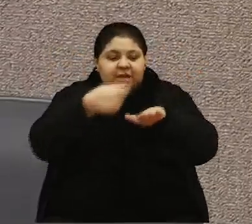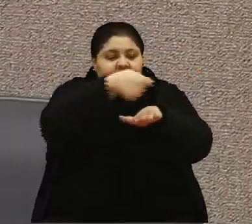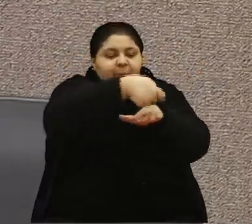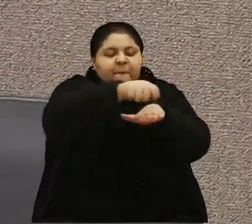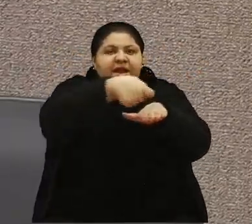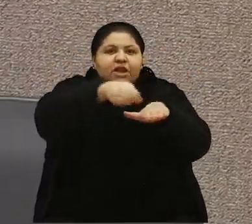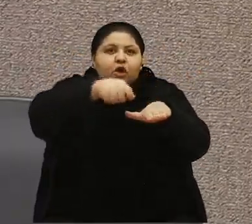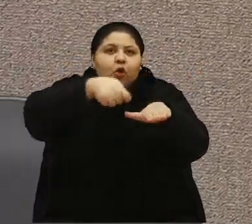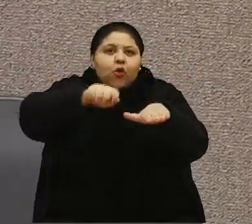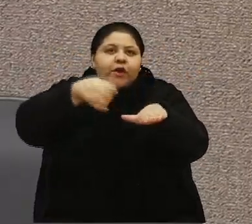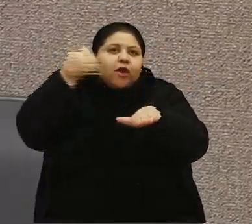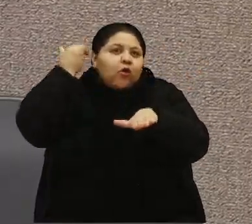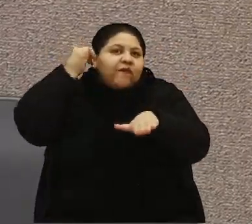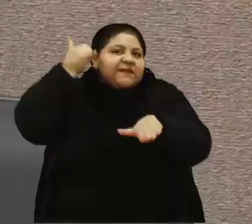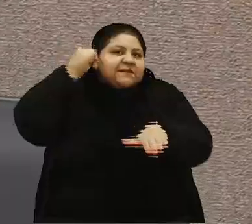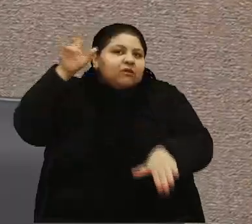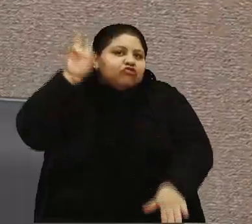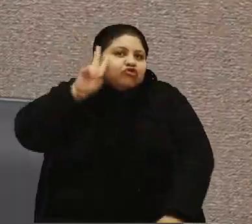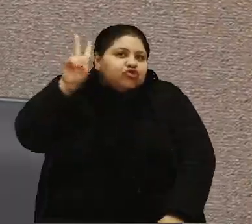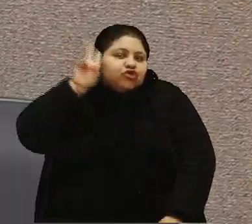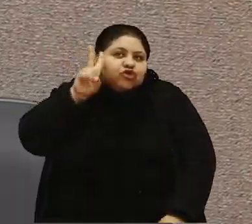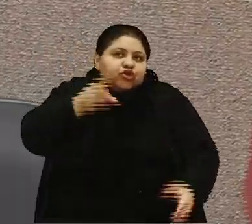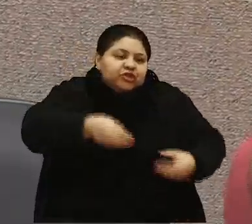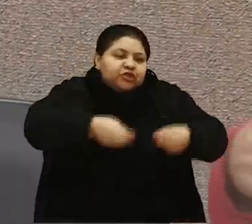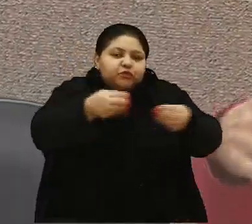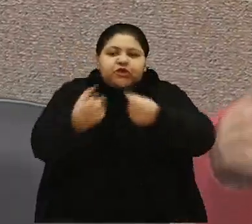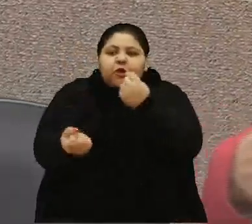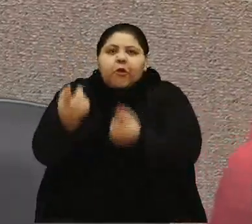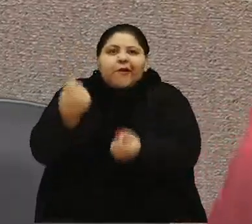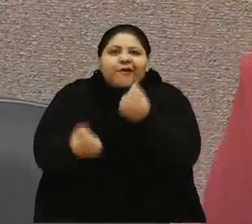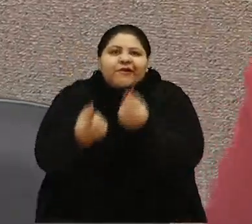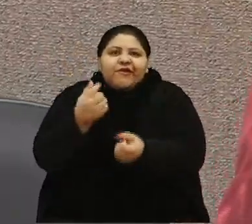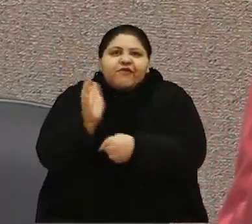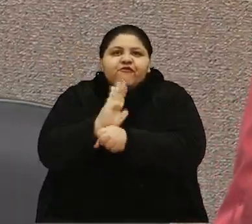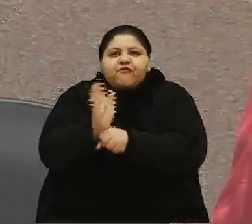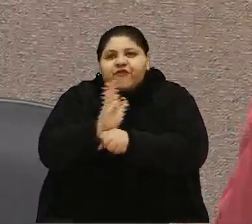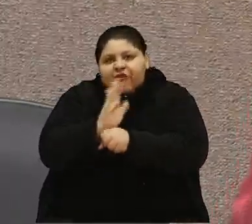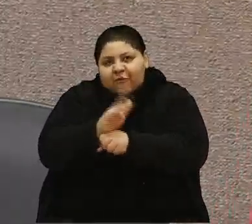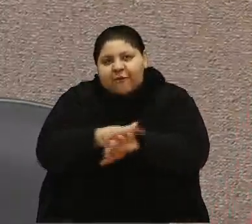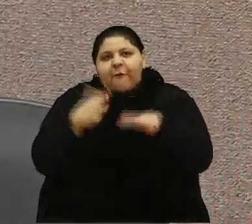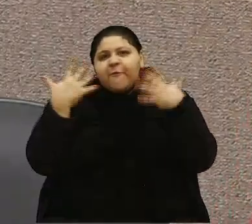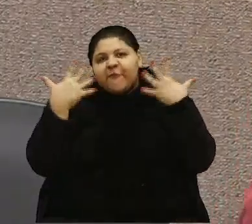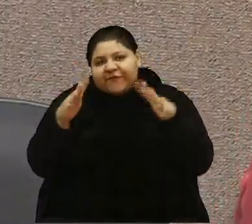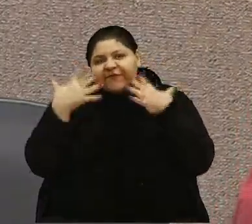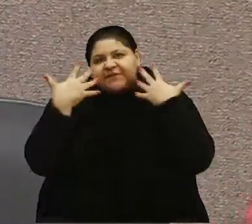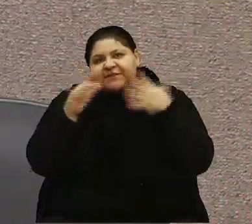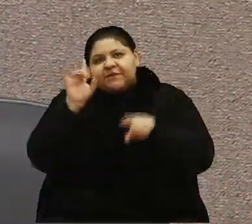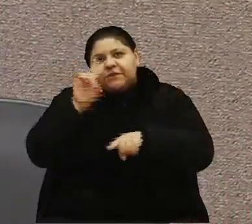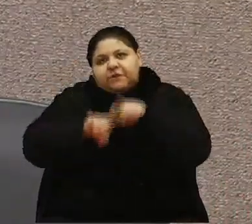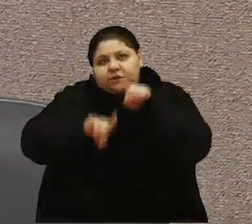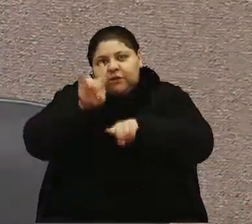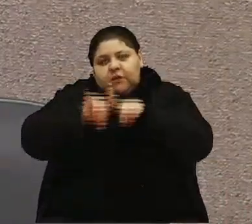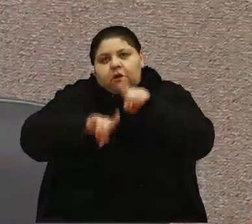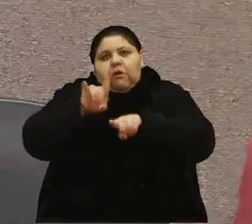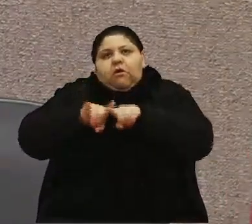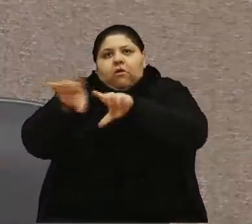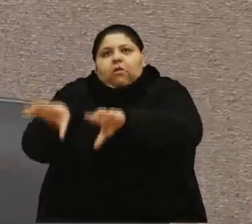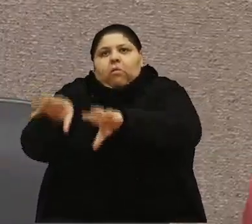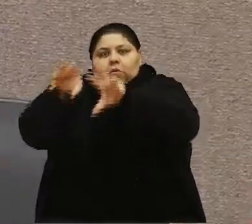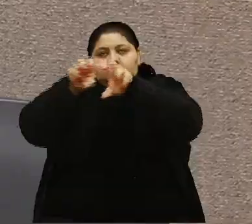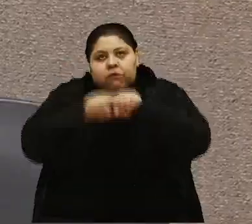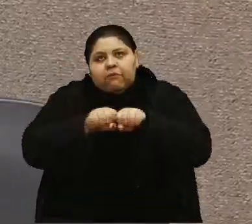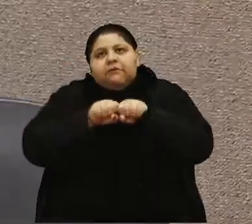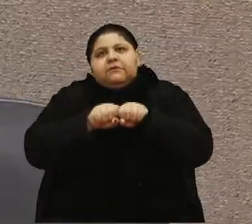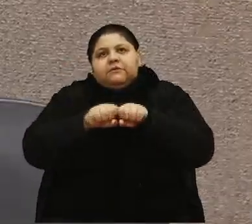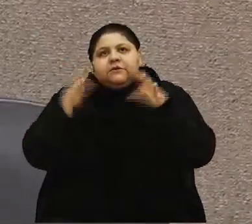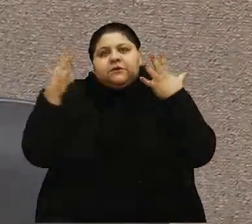pais, contação de histórias, distribuição de pipoca, exibição de filme, enfim. Parabéns pela atividade, pela colônia de férias, parabéns